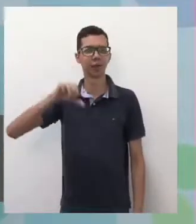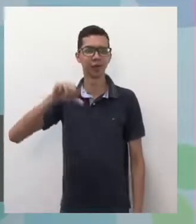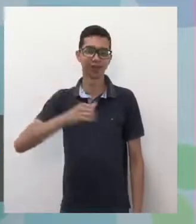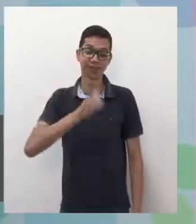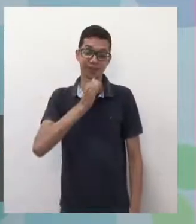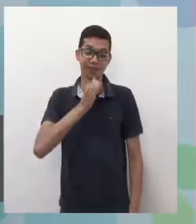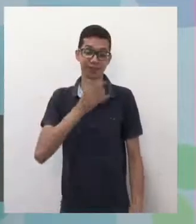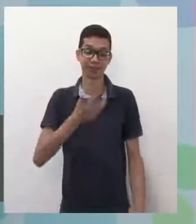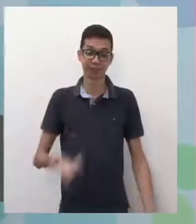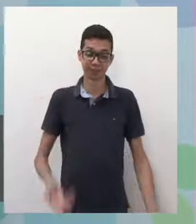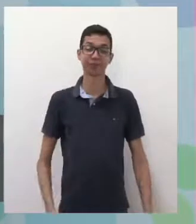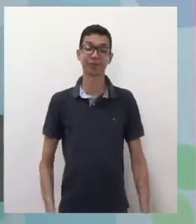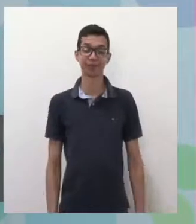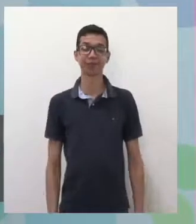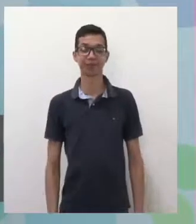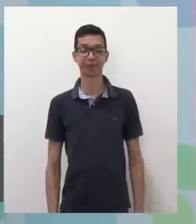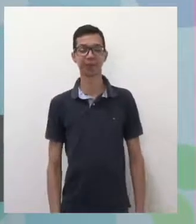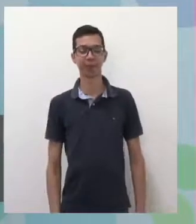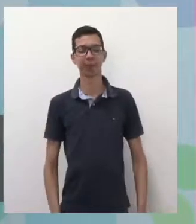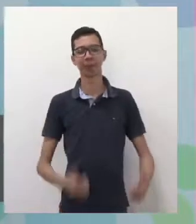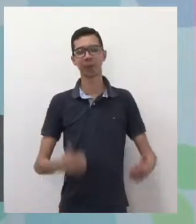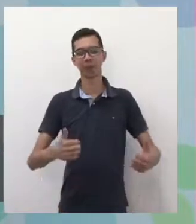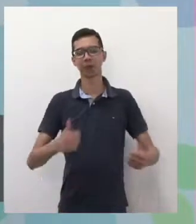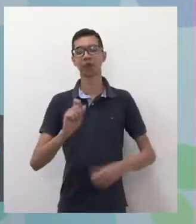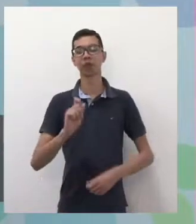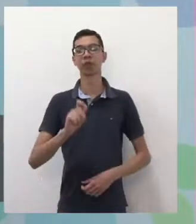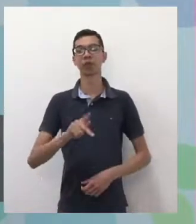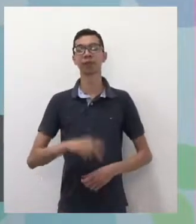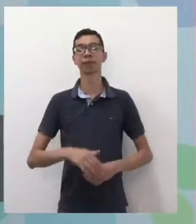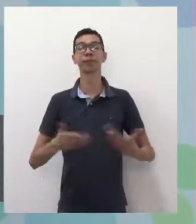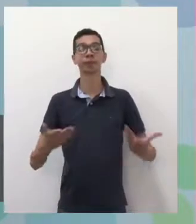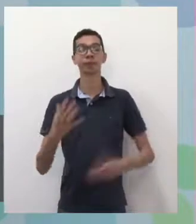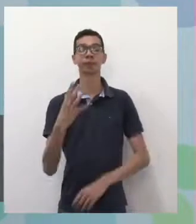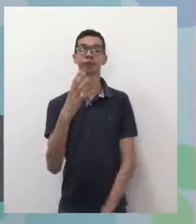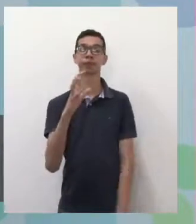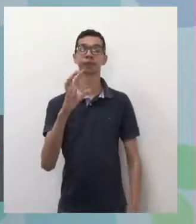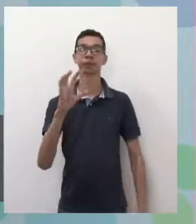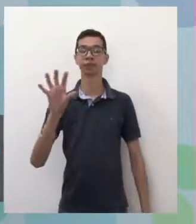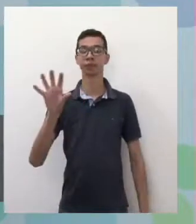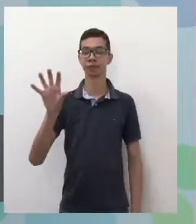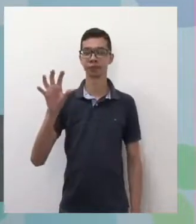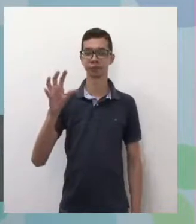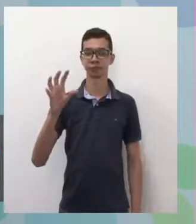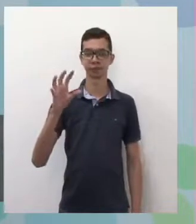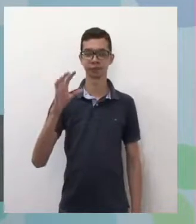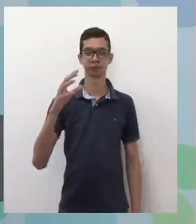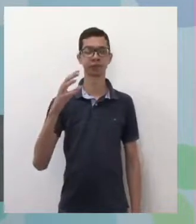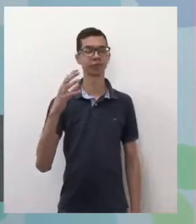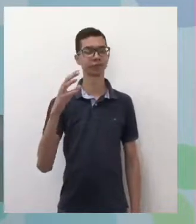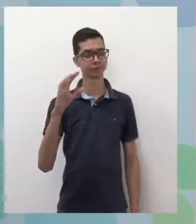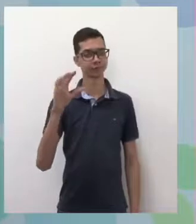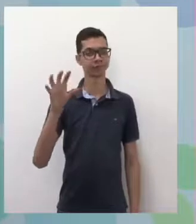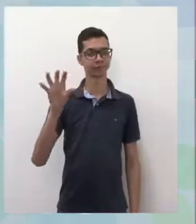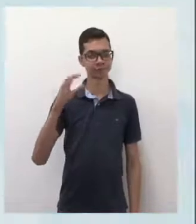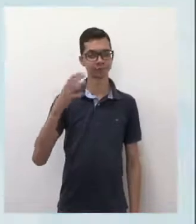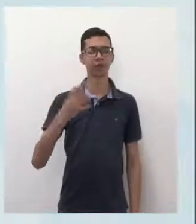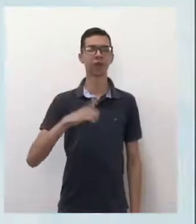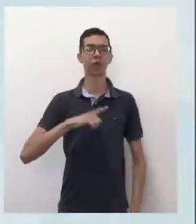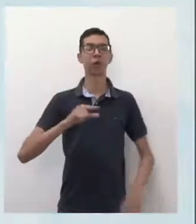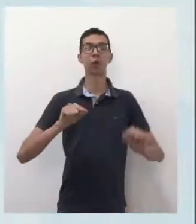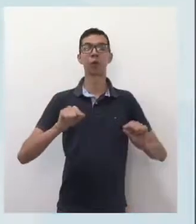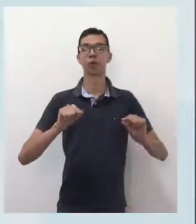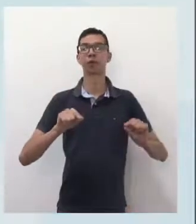lá, de repente. Bom, mas enfim, o ventilador, ele traz aqui uma informação legal, que é a potência que